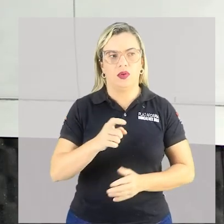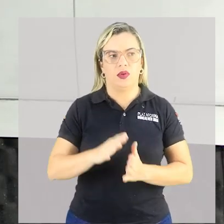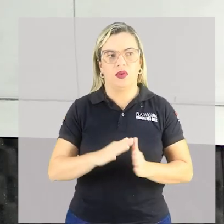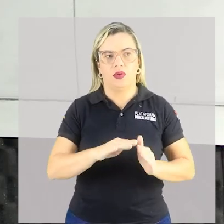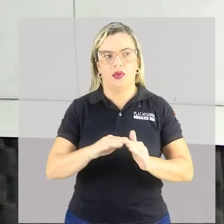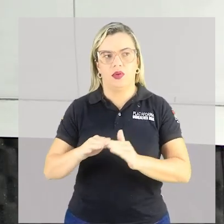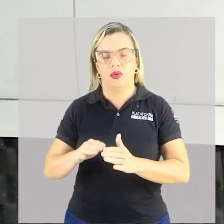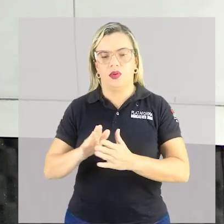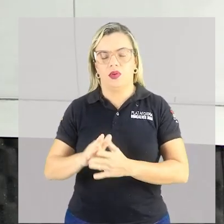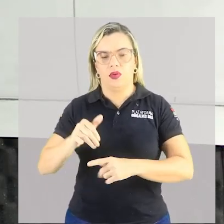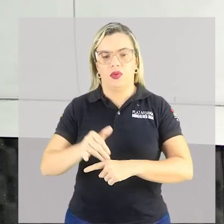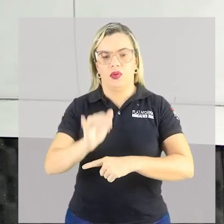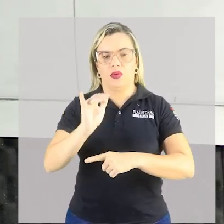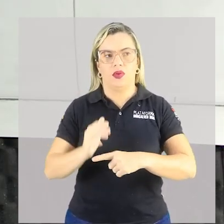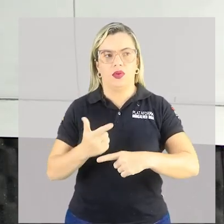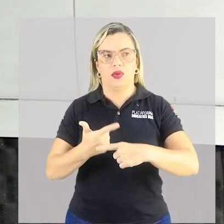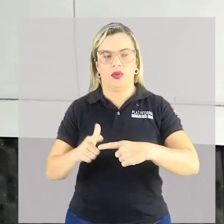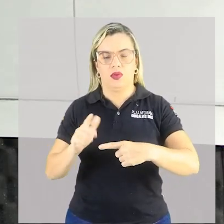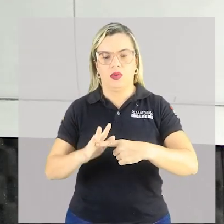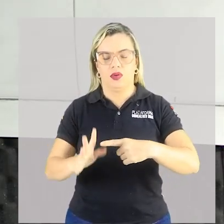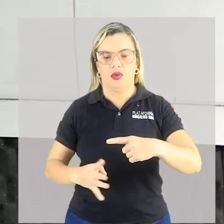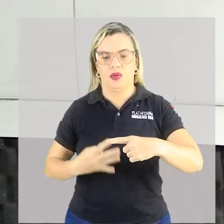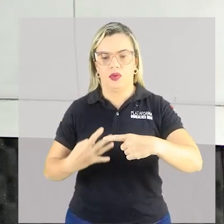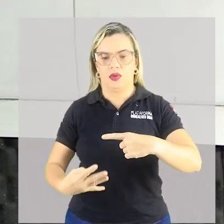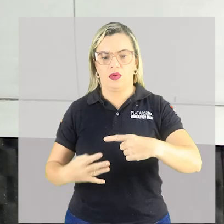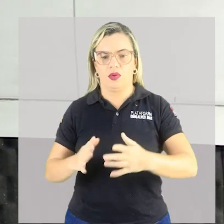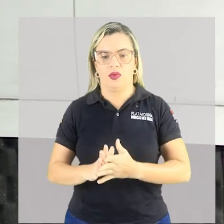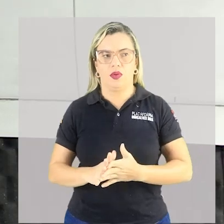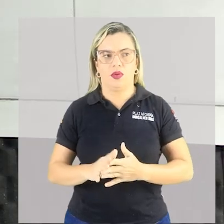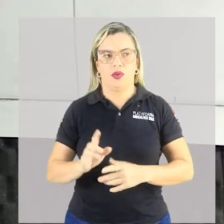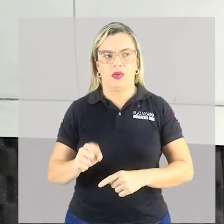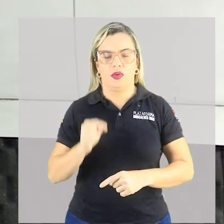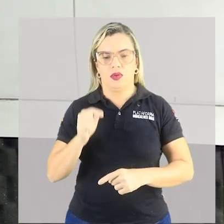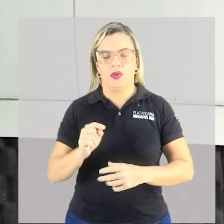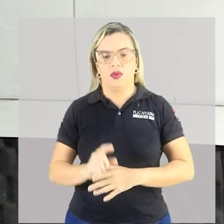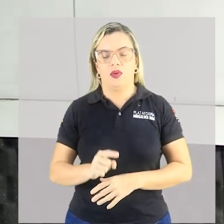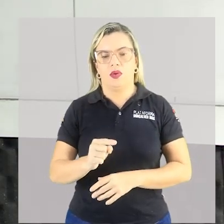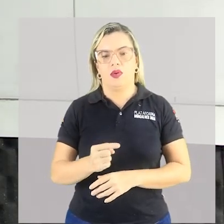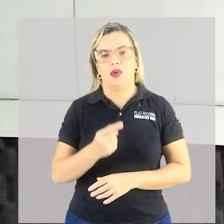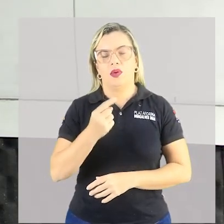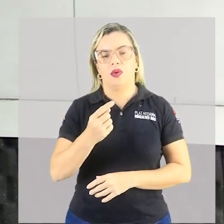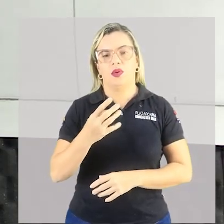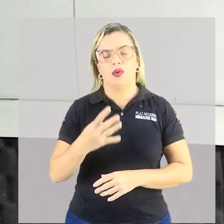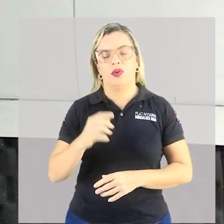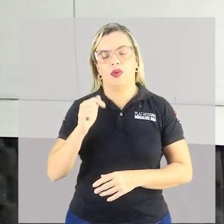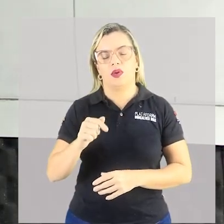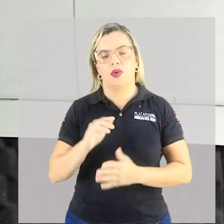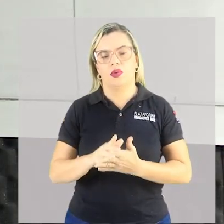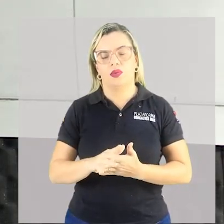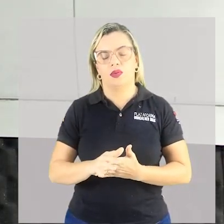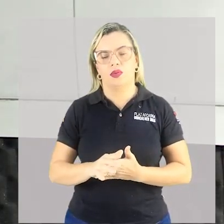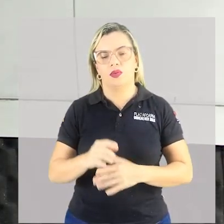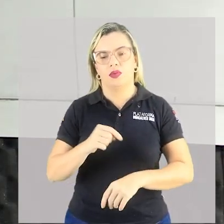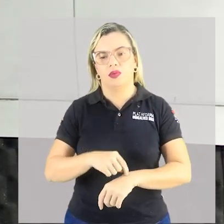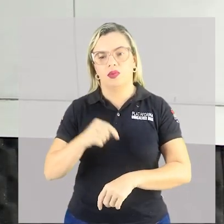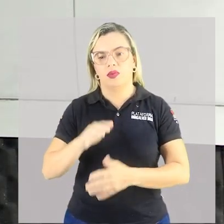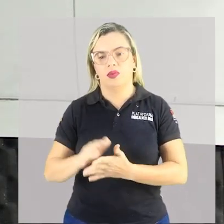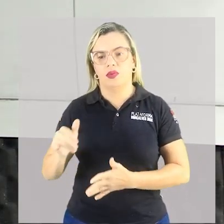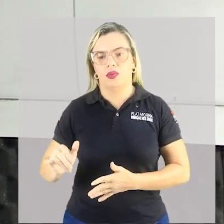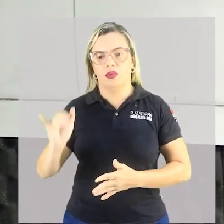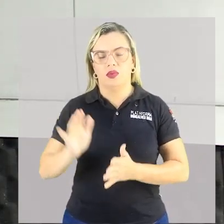equivale ao Y dividido o quê? Para 4. 1/4 do tempo de Y, tá? Então essa informação eu já deixei aqui,